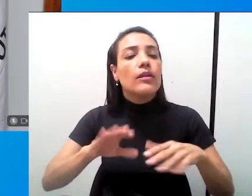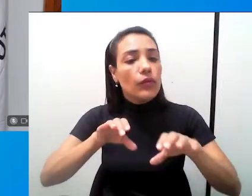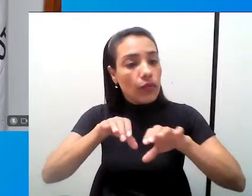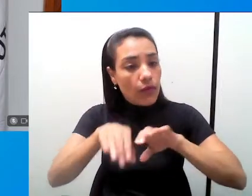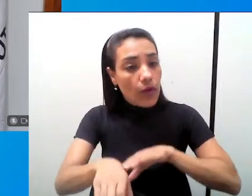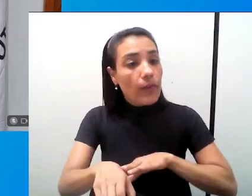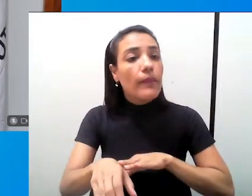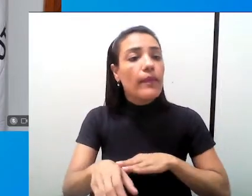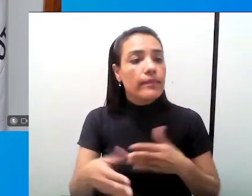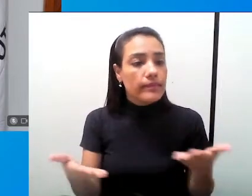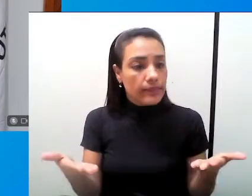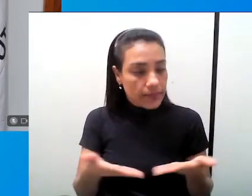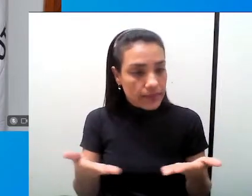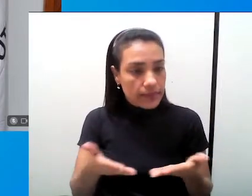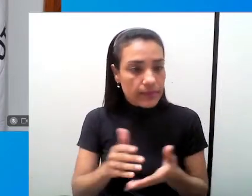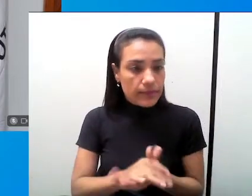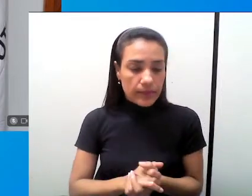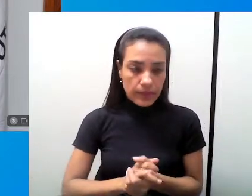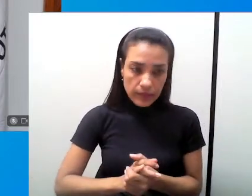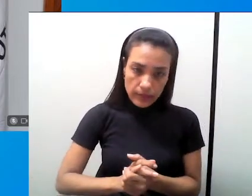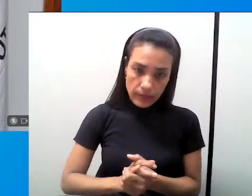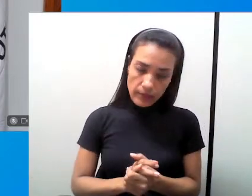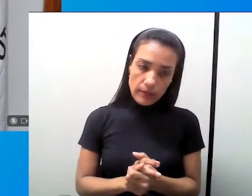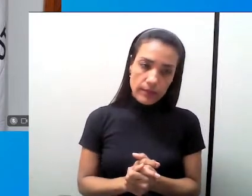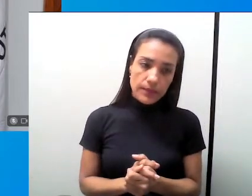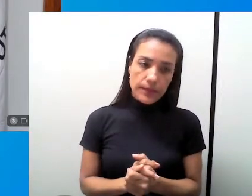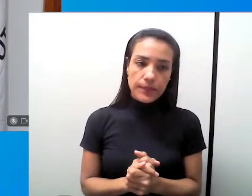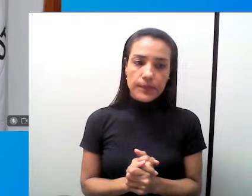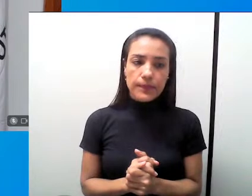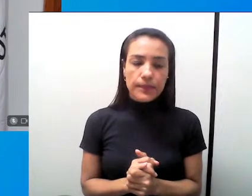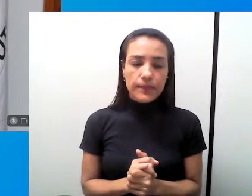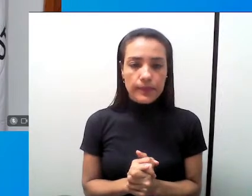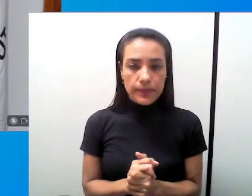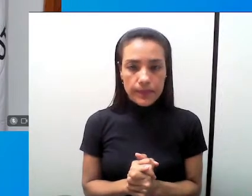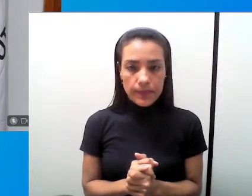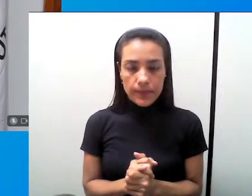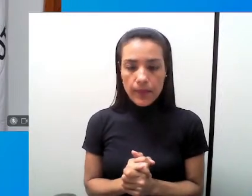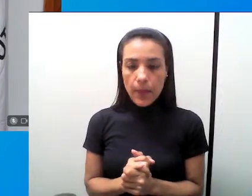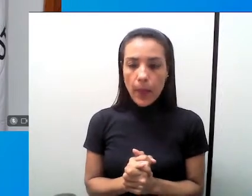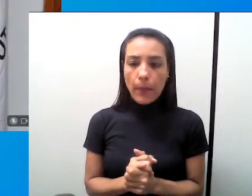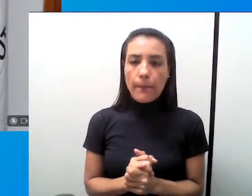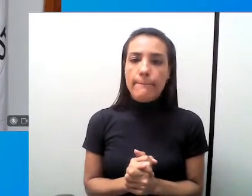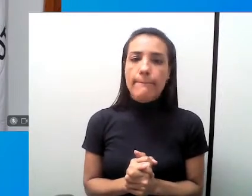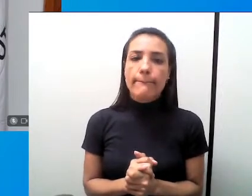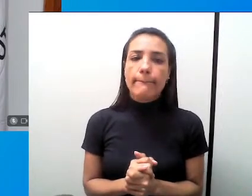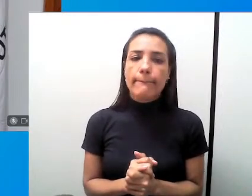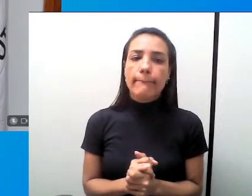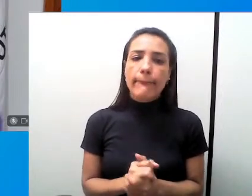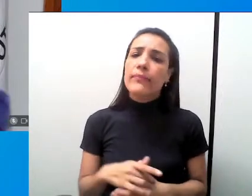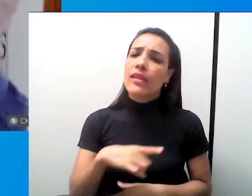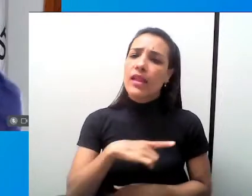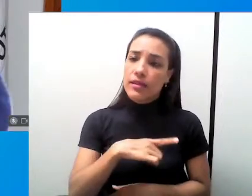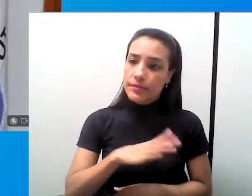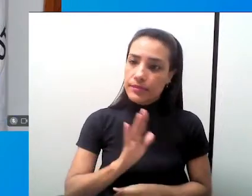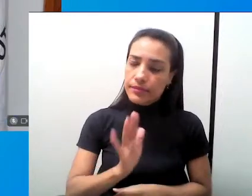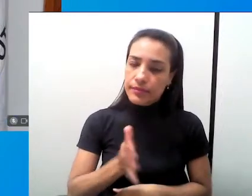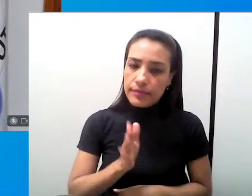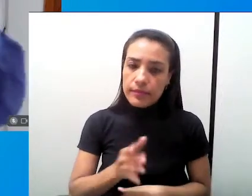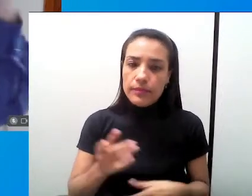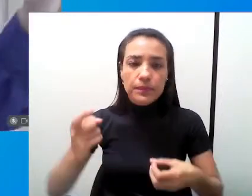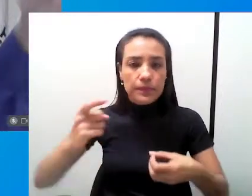aqui no IFAC, o INPA, Instituto Nacional de Pesquisas da Amazônia. E a gente já tem, lógico, uma